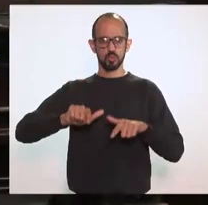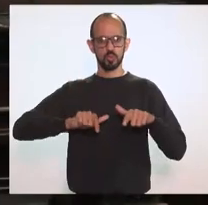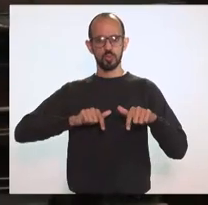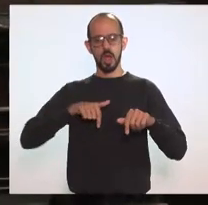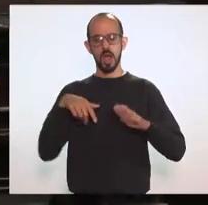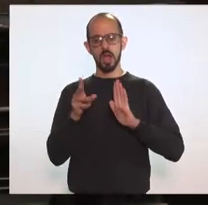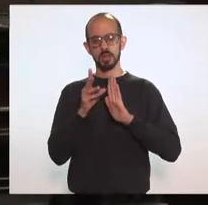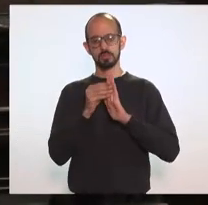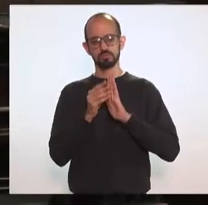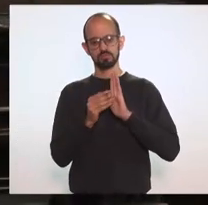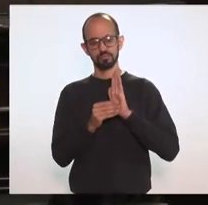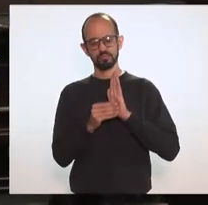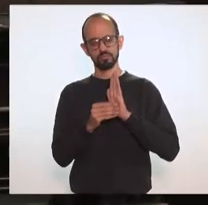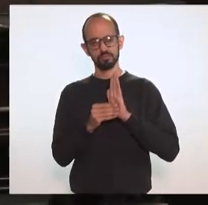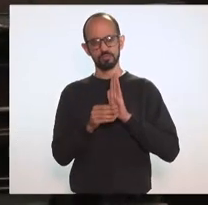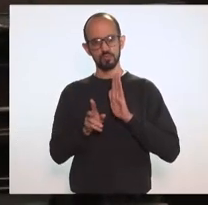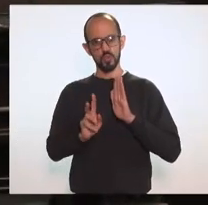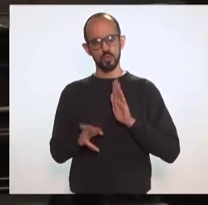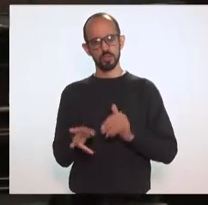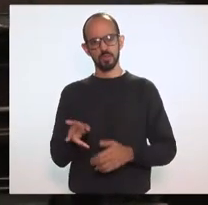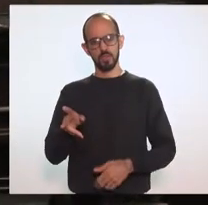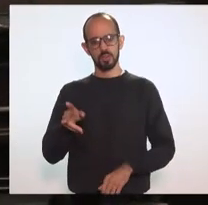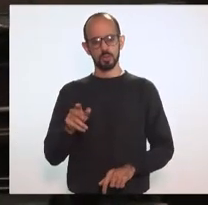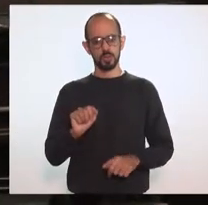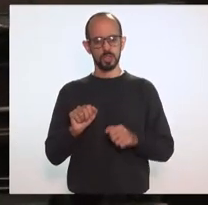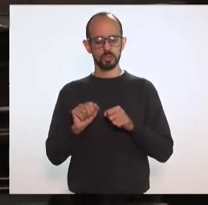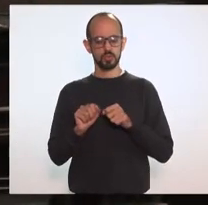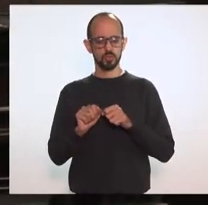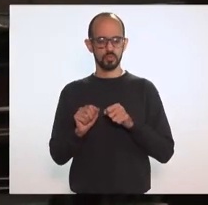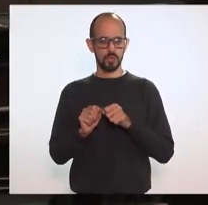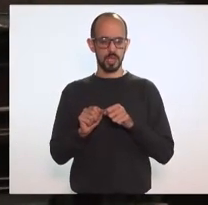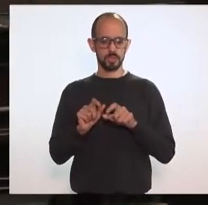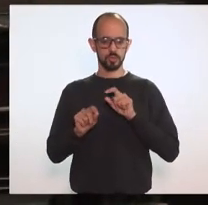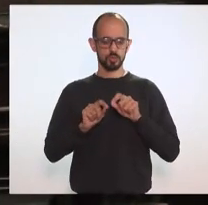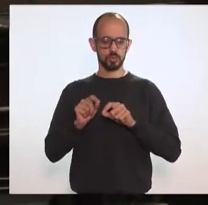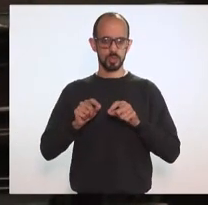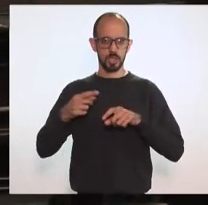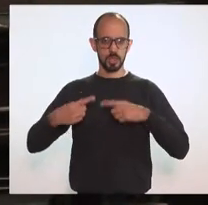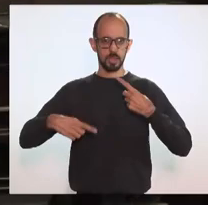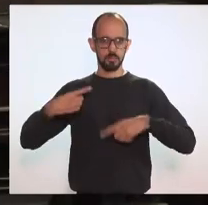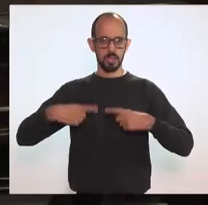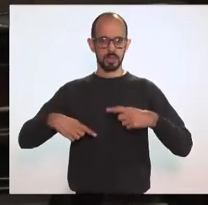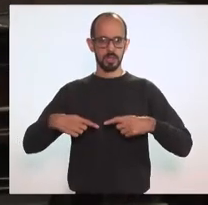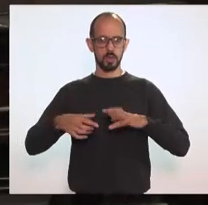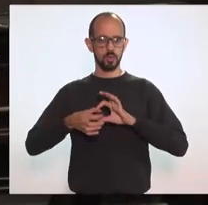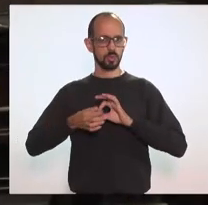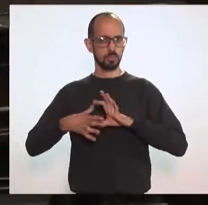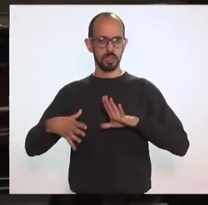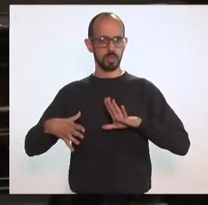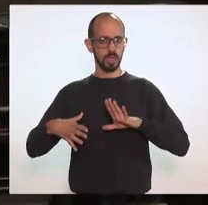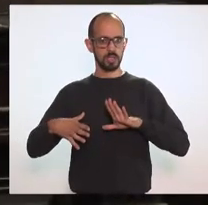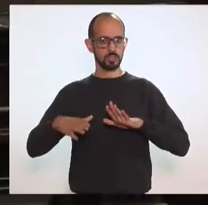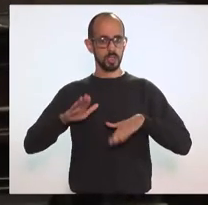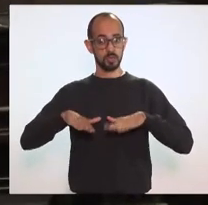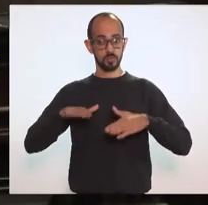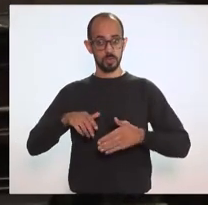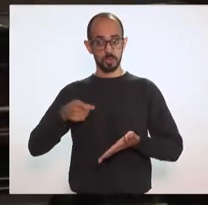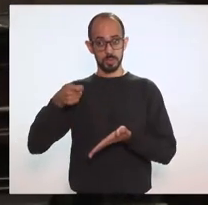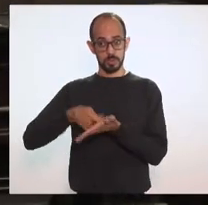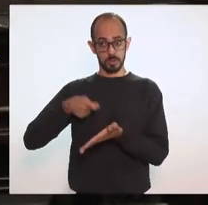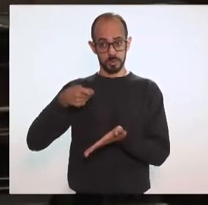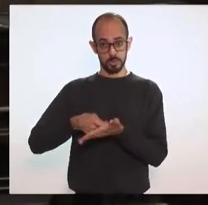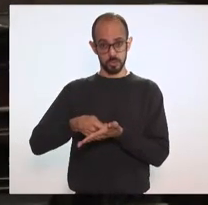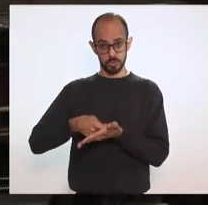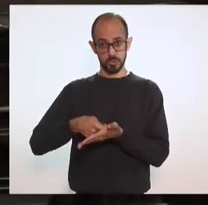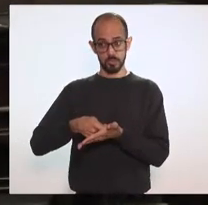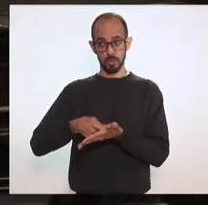que nos pais aqui combater de forma democrática muitas vezes enfática aí com